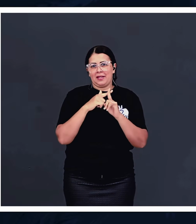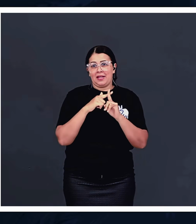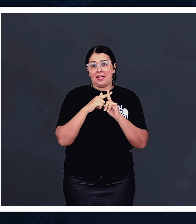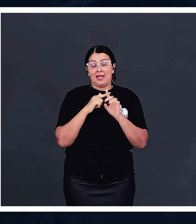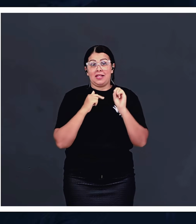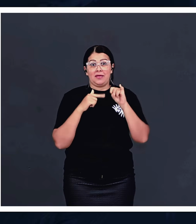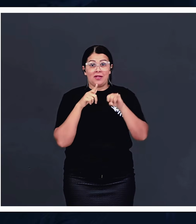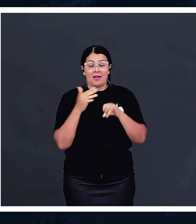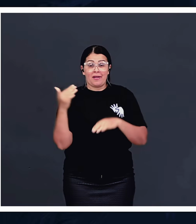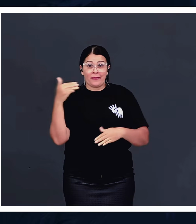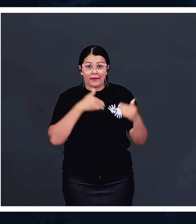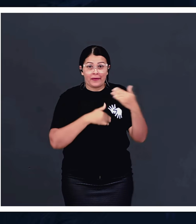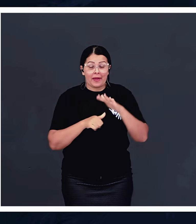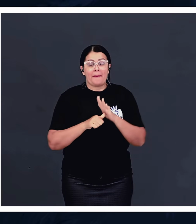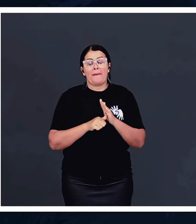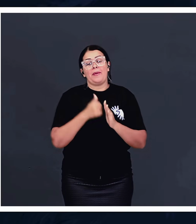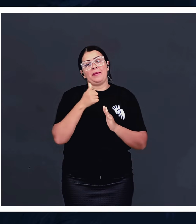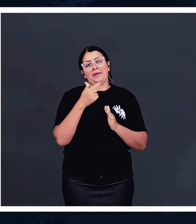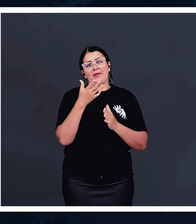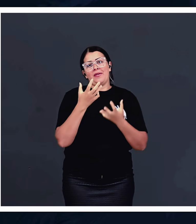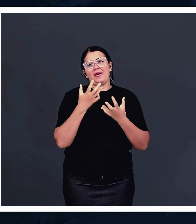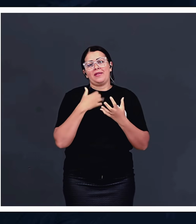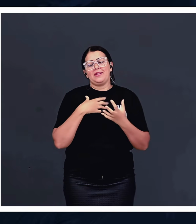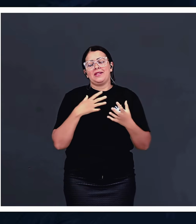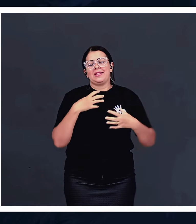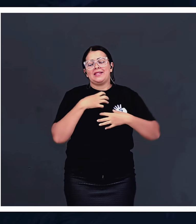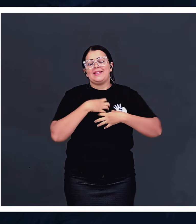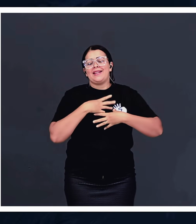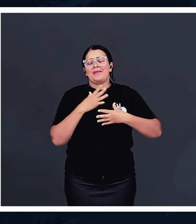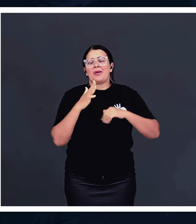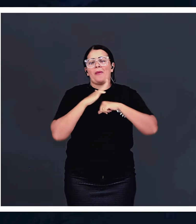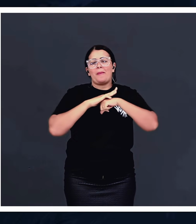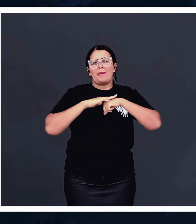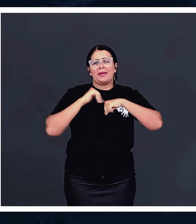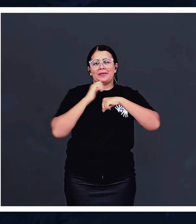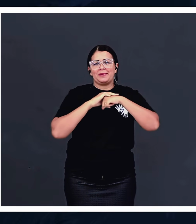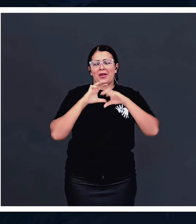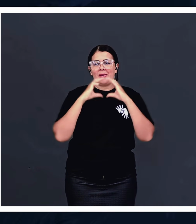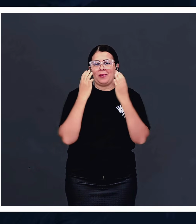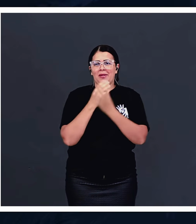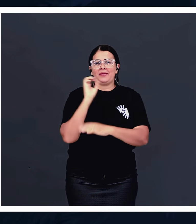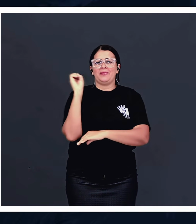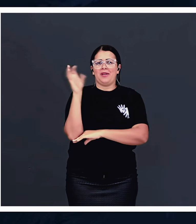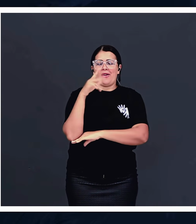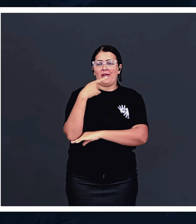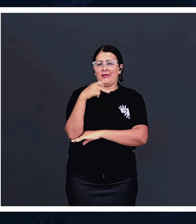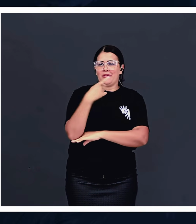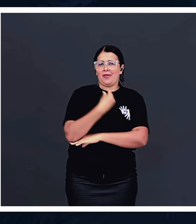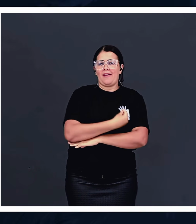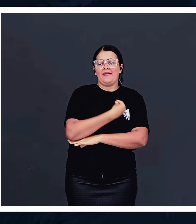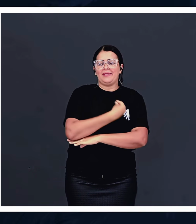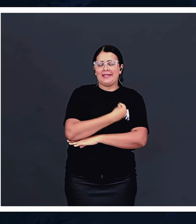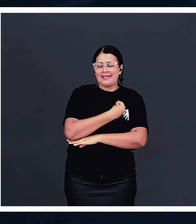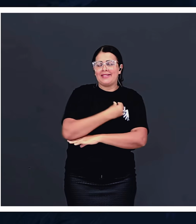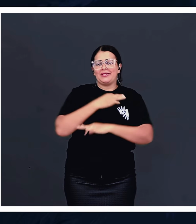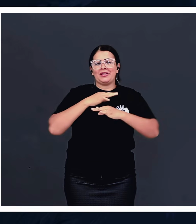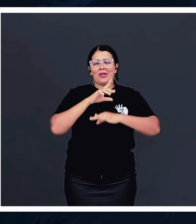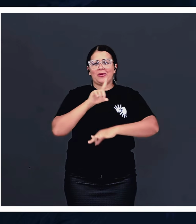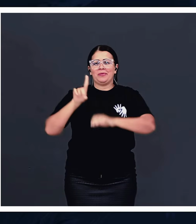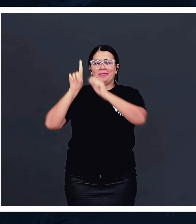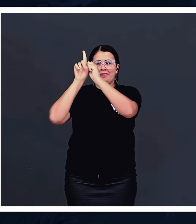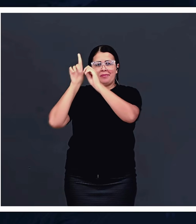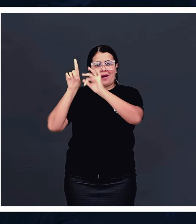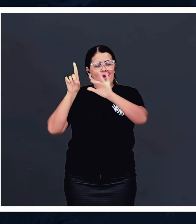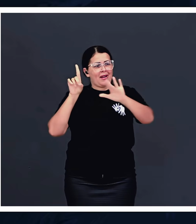hoje pela primeira vez, eu quero que você se sinta muito acolhido pela comunidade, que sua vida seja plenamente abençoada e